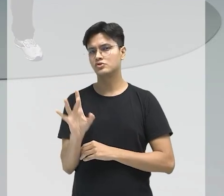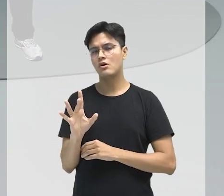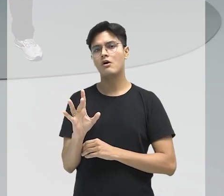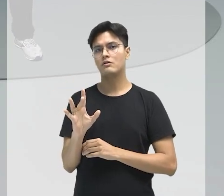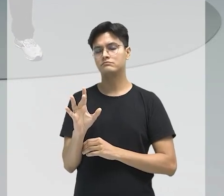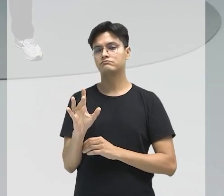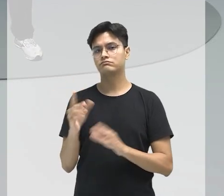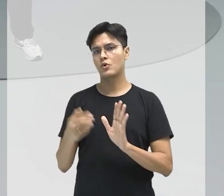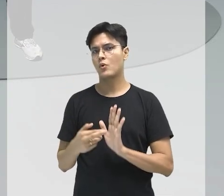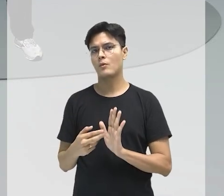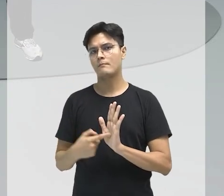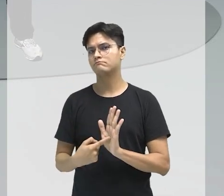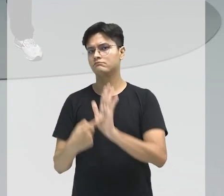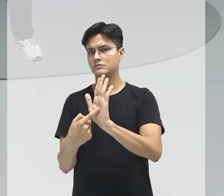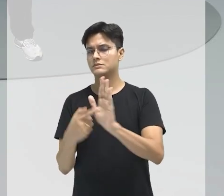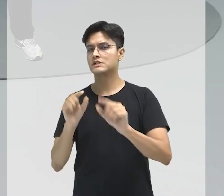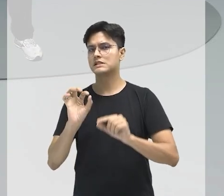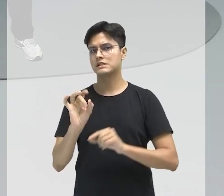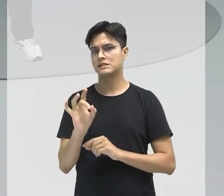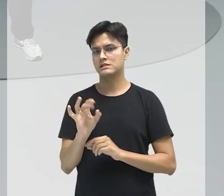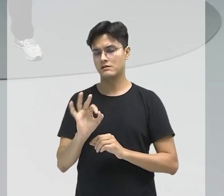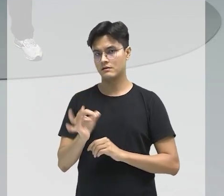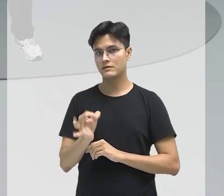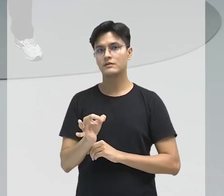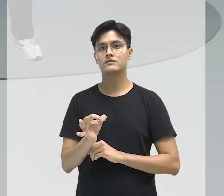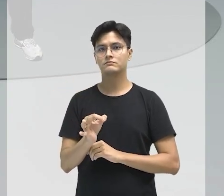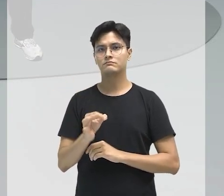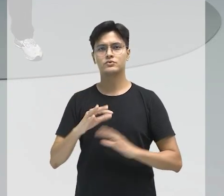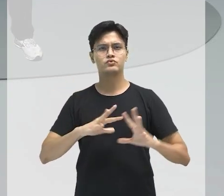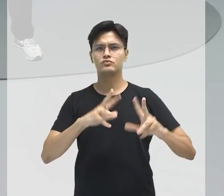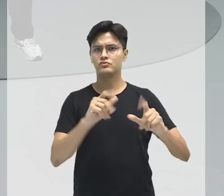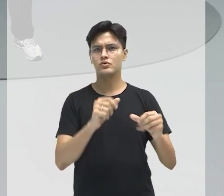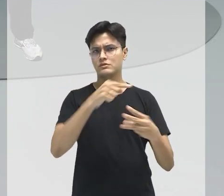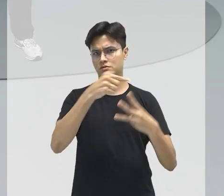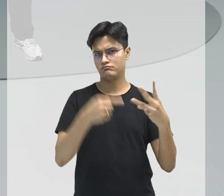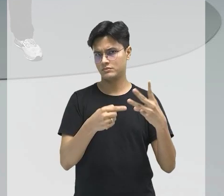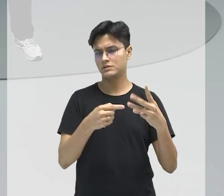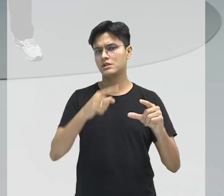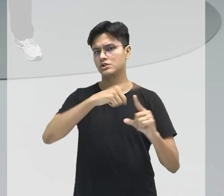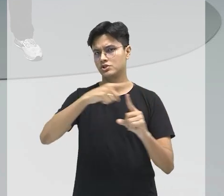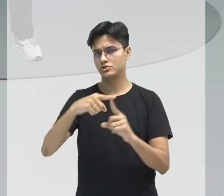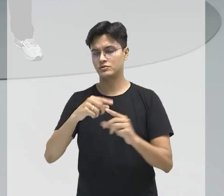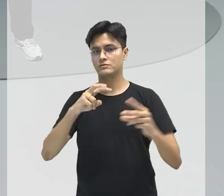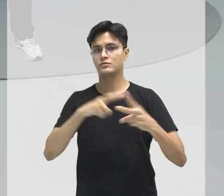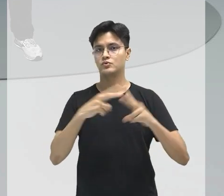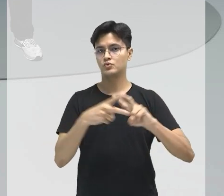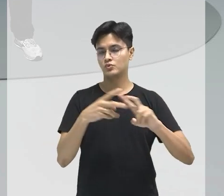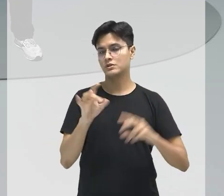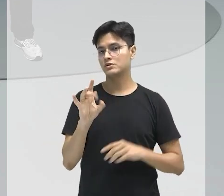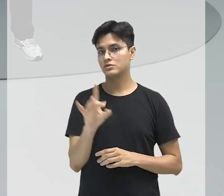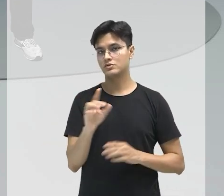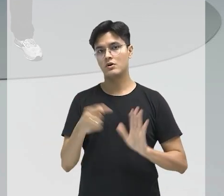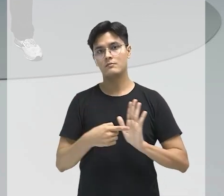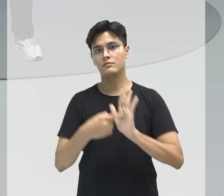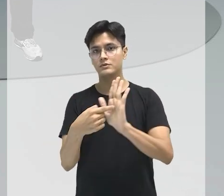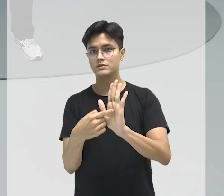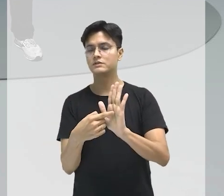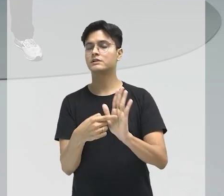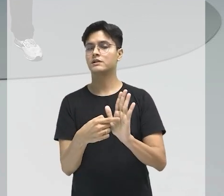elas são, né? Praticadas aí como só por demonstração, não